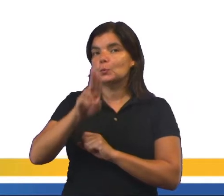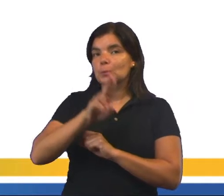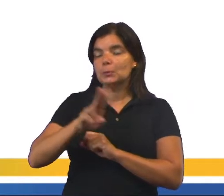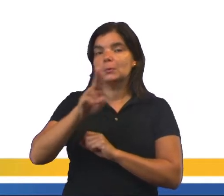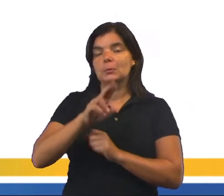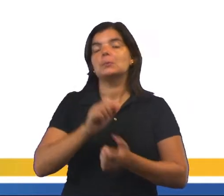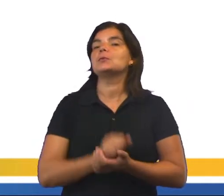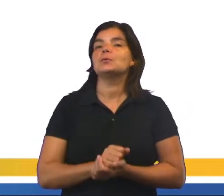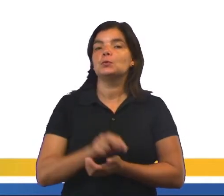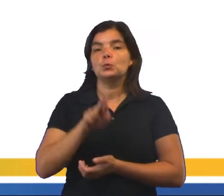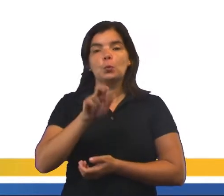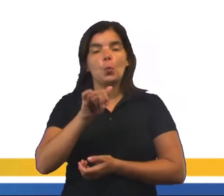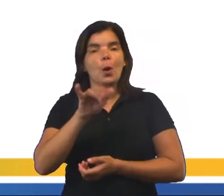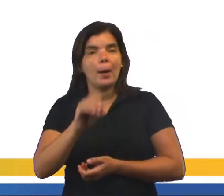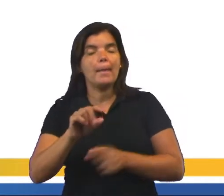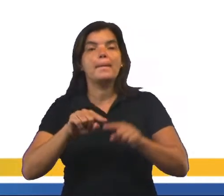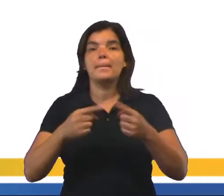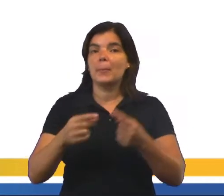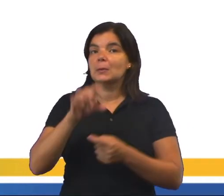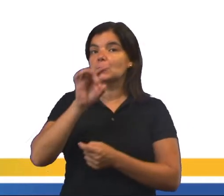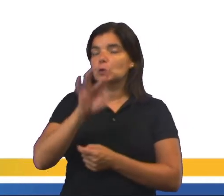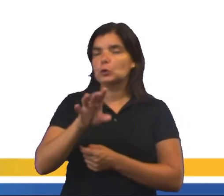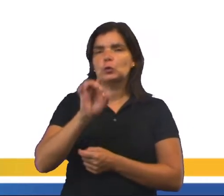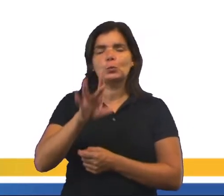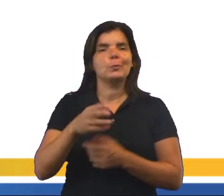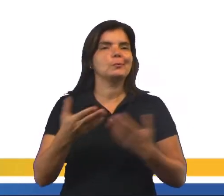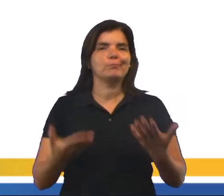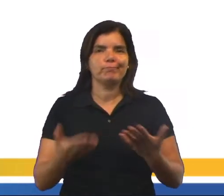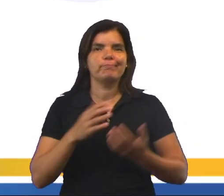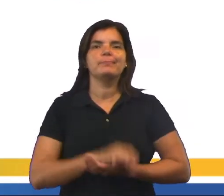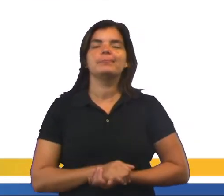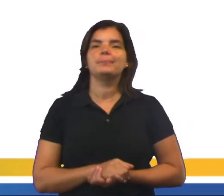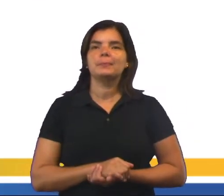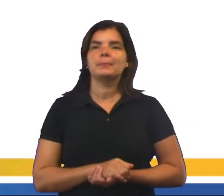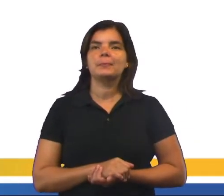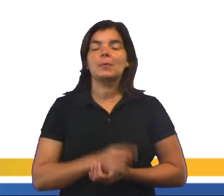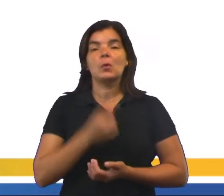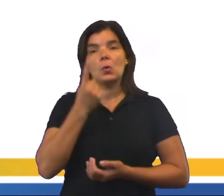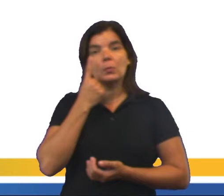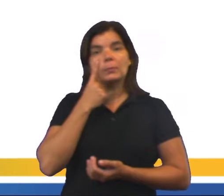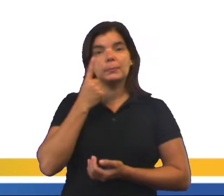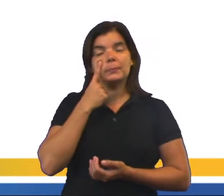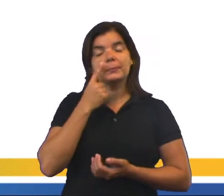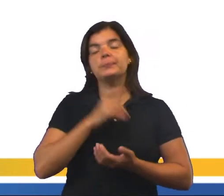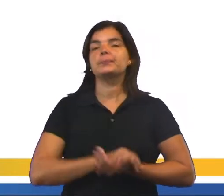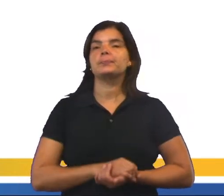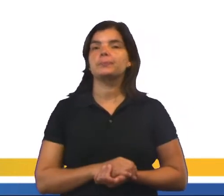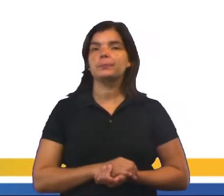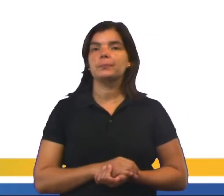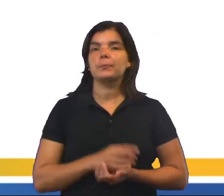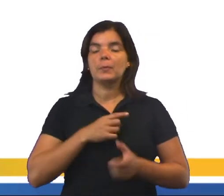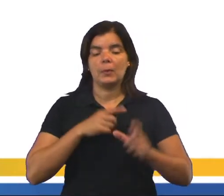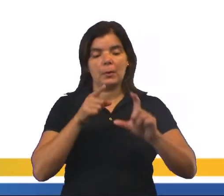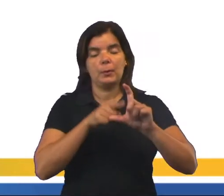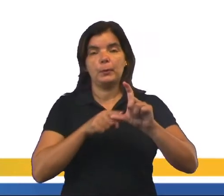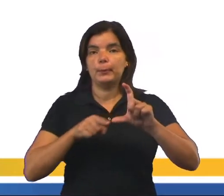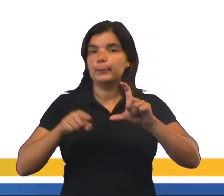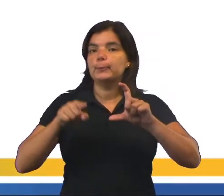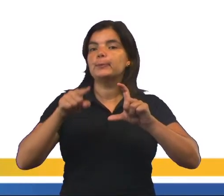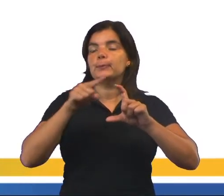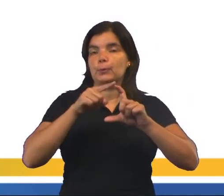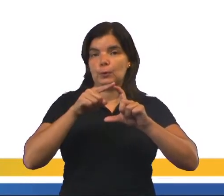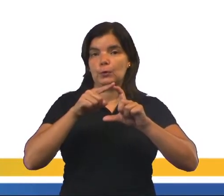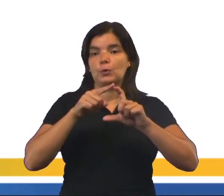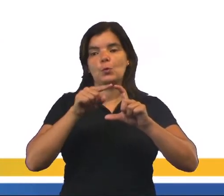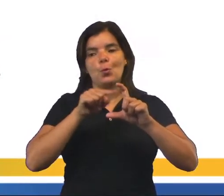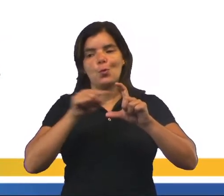a medida de seu raio, mas somente isso não é suficiente. Observe aqui, ó. Nós temos a circunferência, o círculo